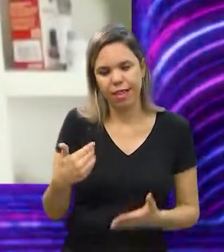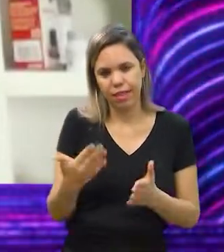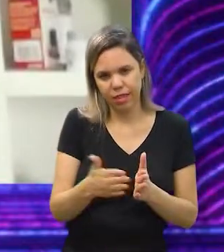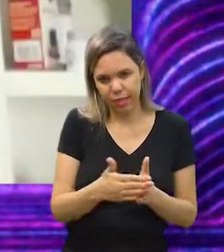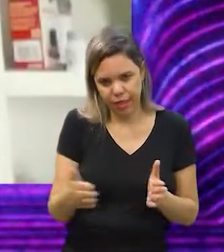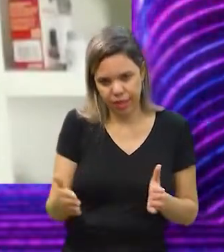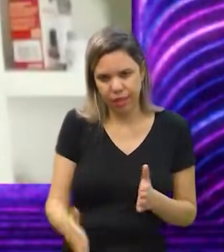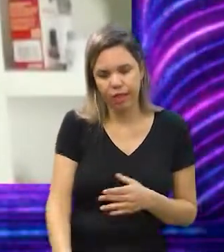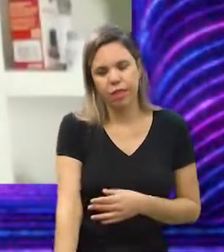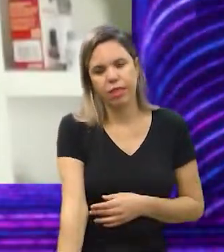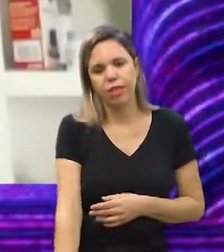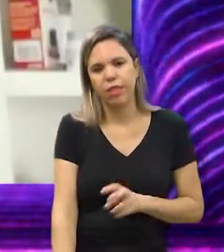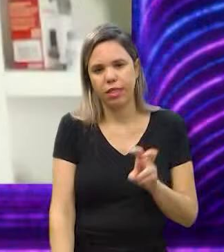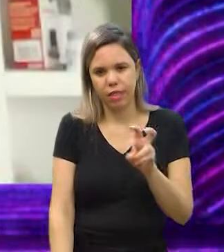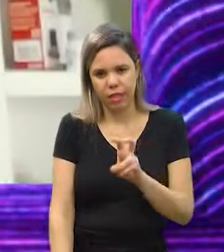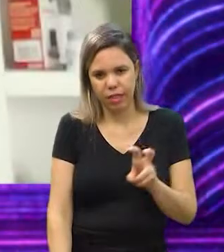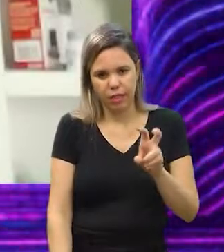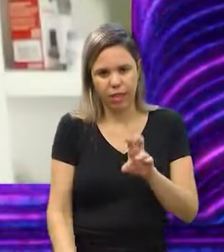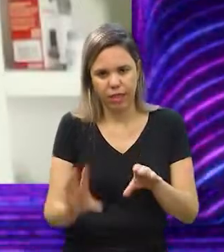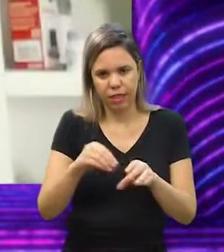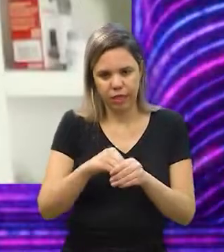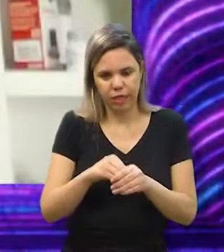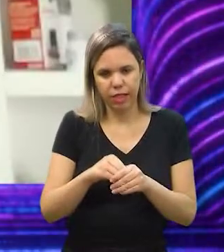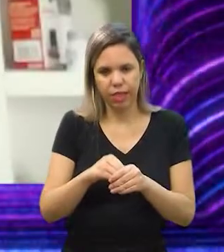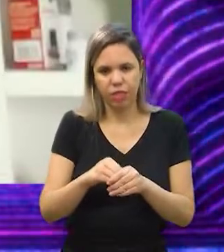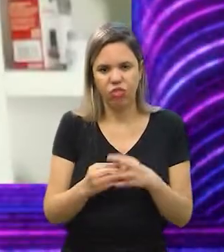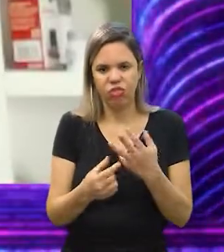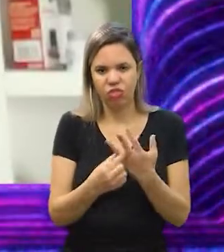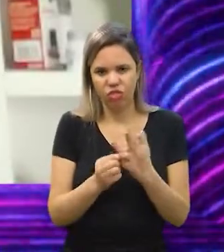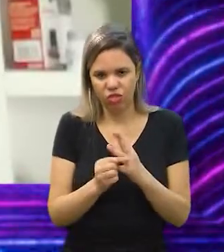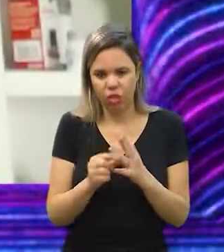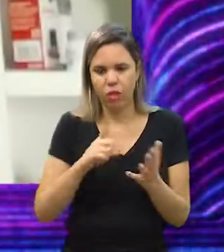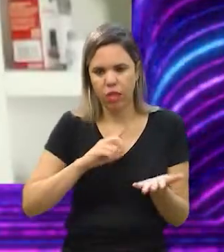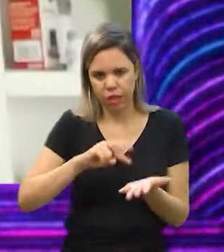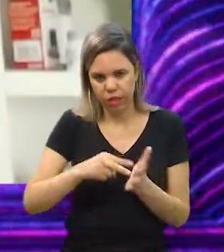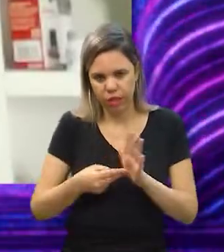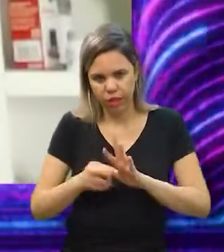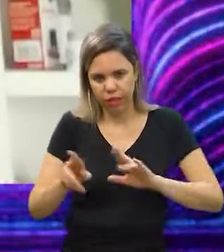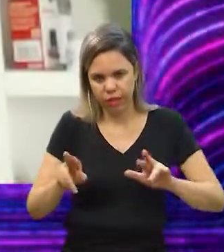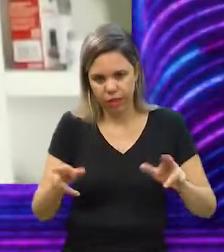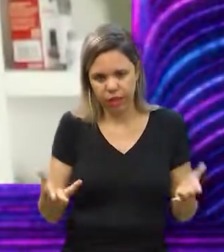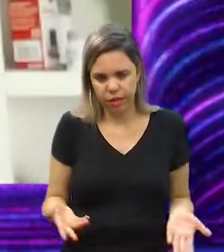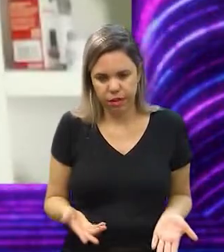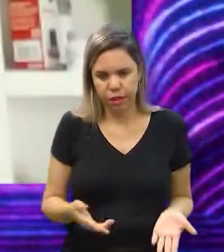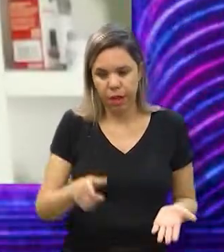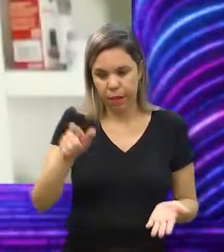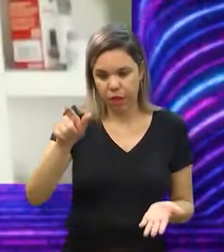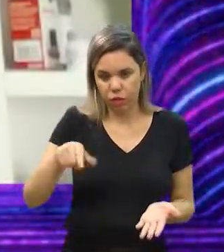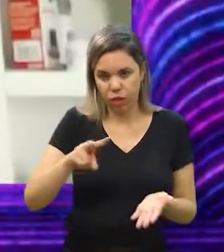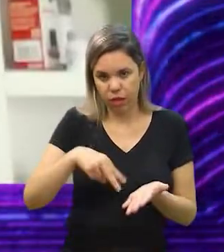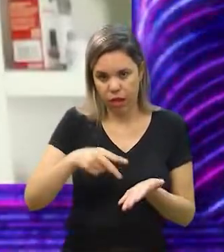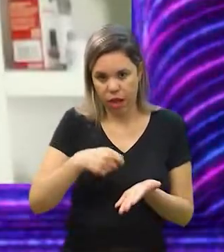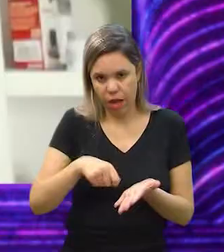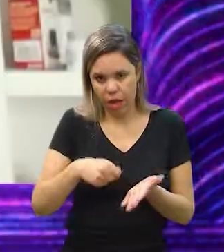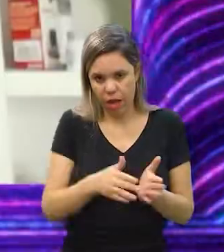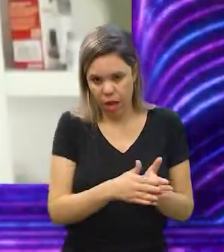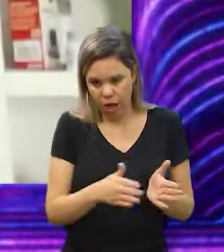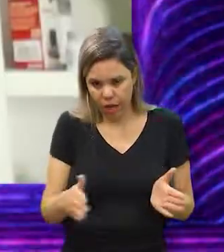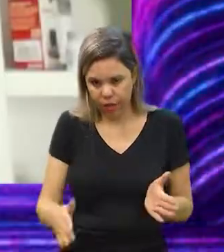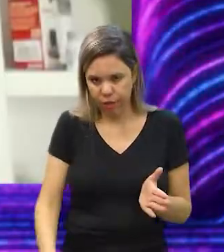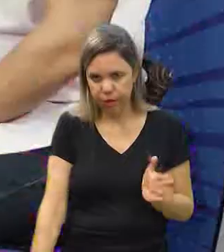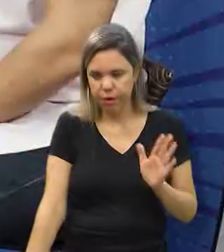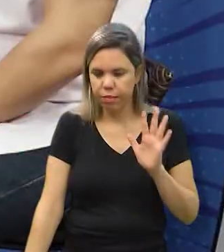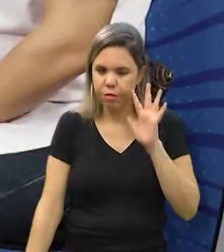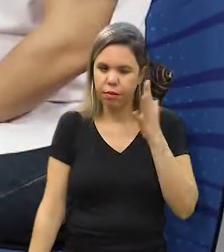Cada serpente ali dentro tem um significado que o leitor vai descobrir ao longo da